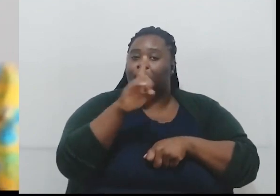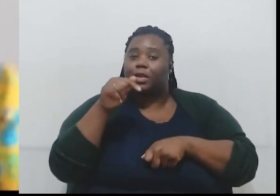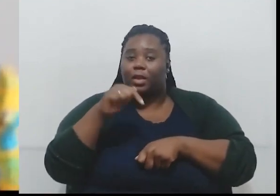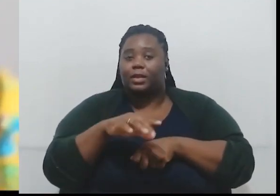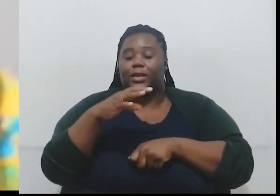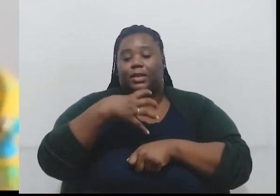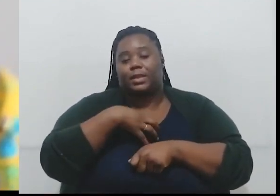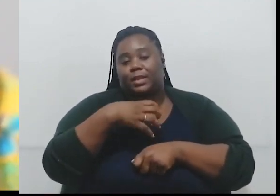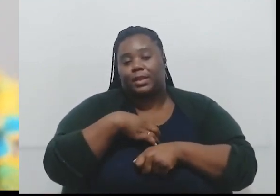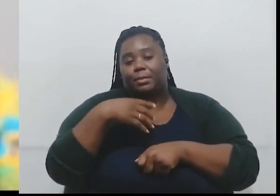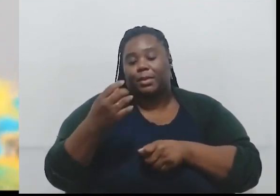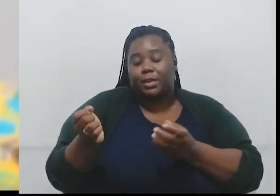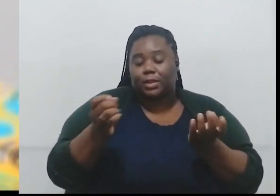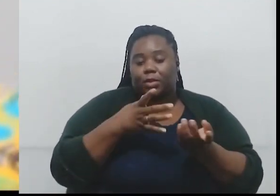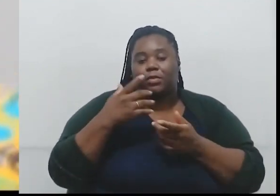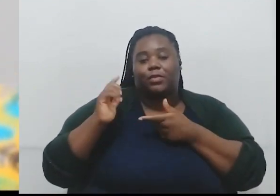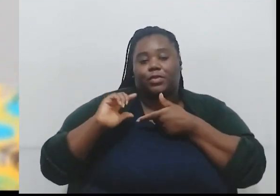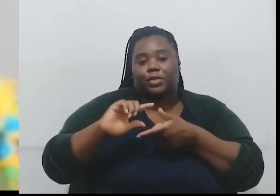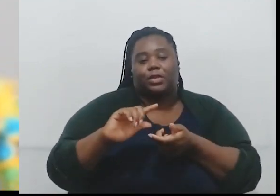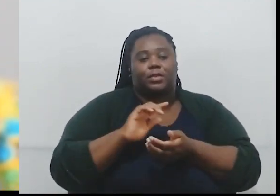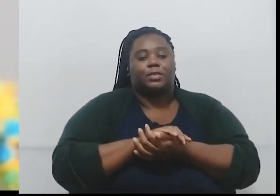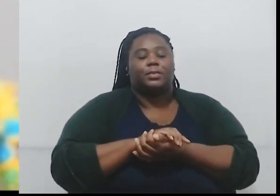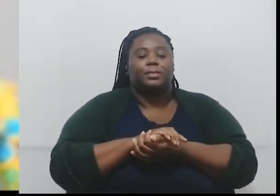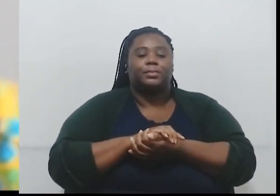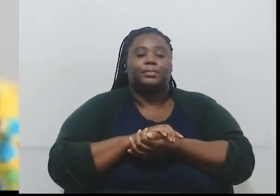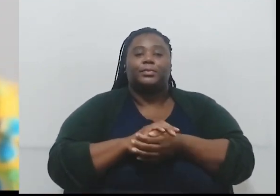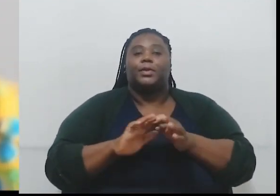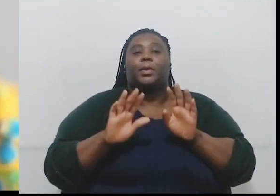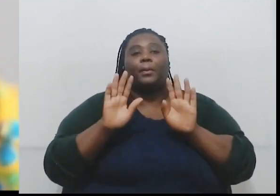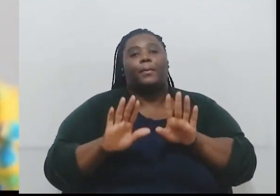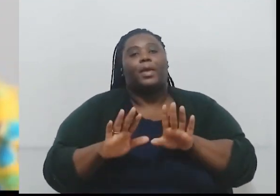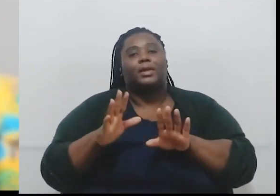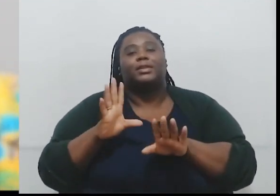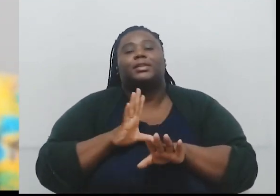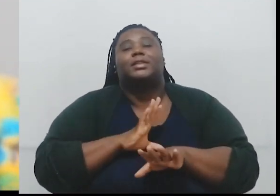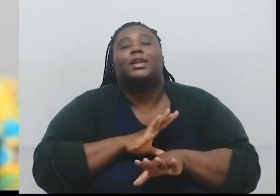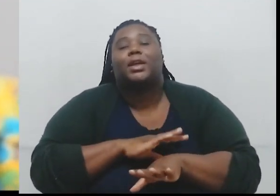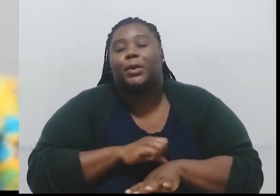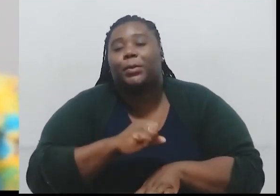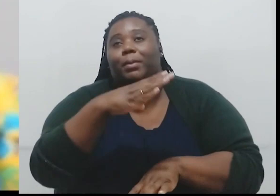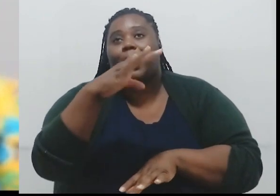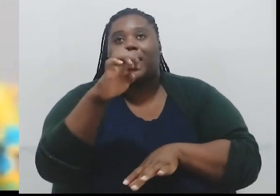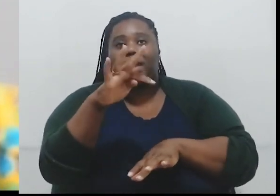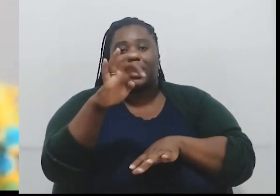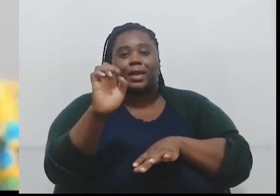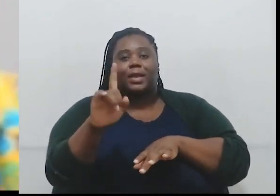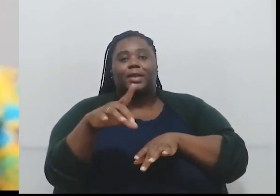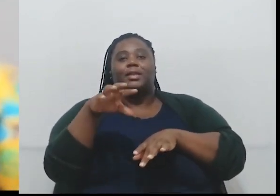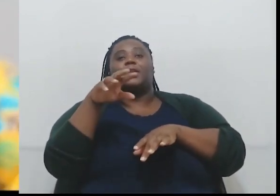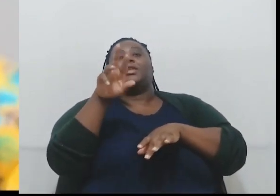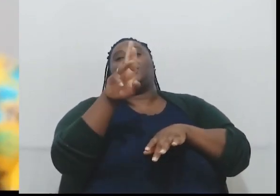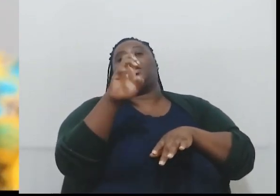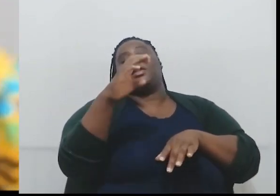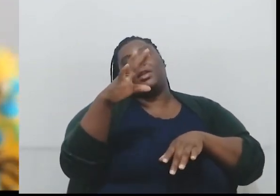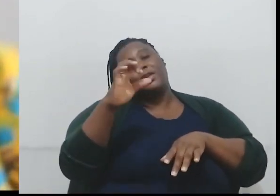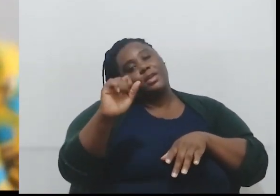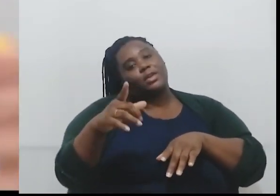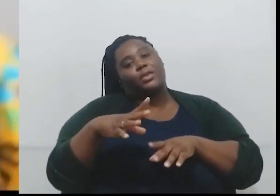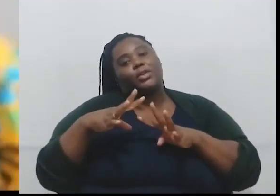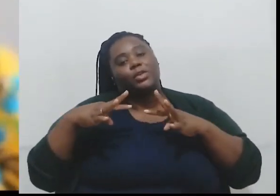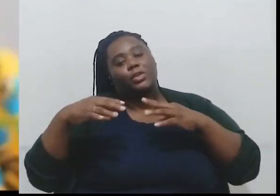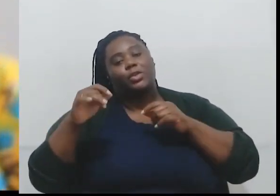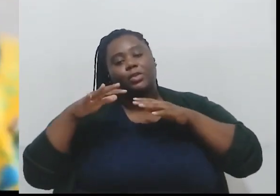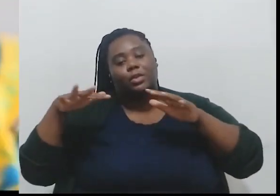dessa geração assim, dessa geração mais nova. Mas assim, eu adoro Bethânia, adoro Caetano, adoro Recôncavo, eu adoro todas as